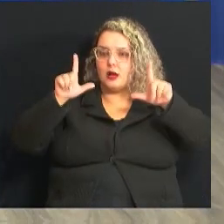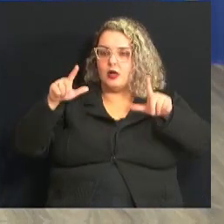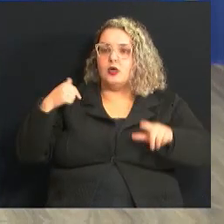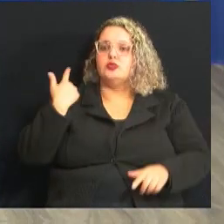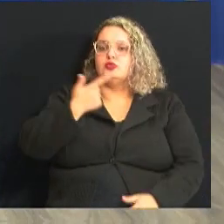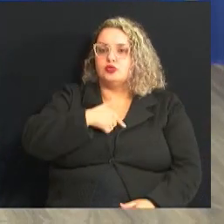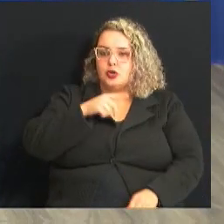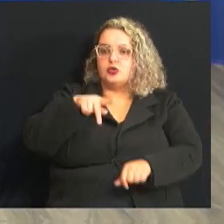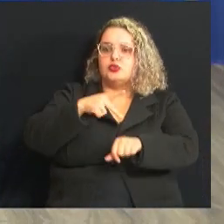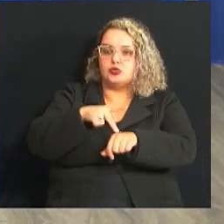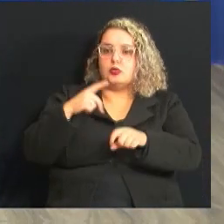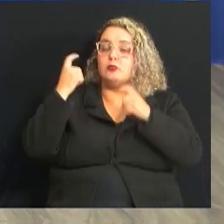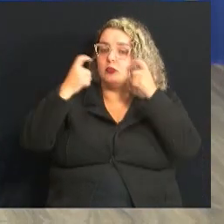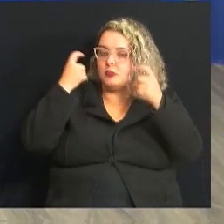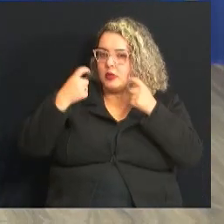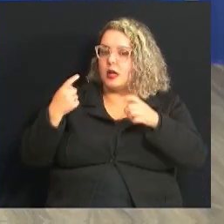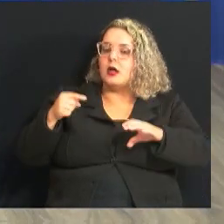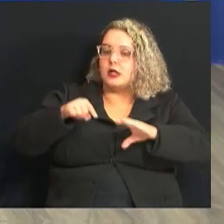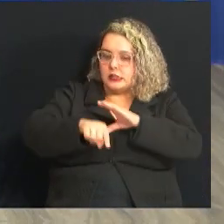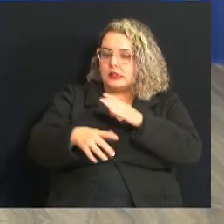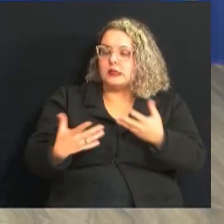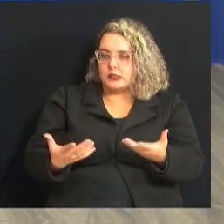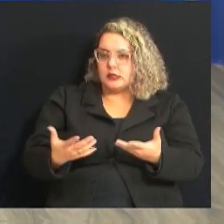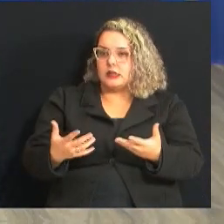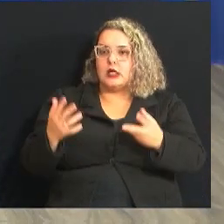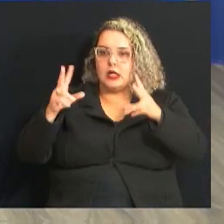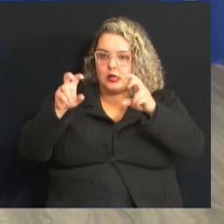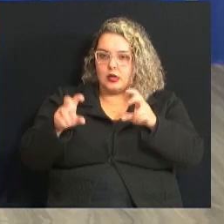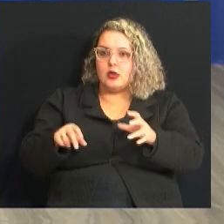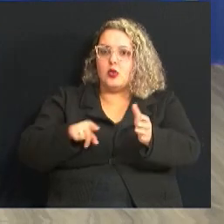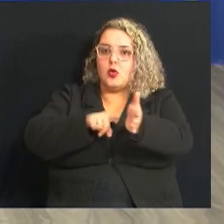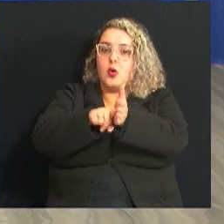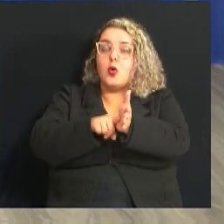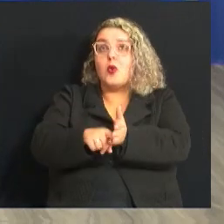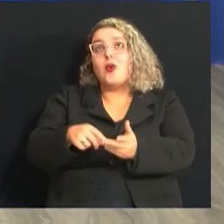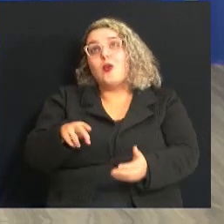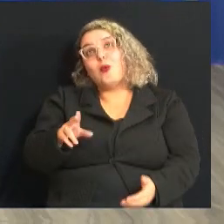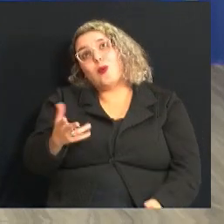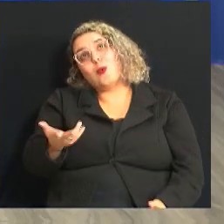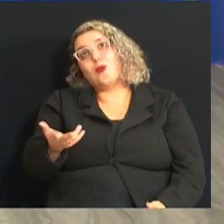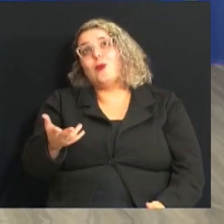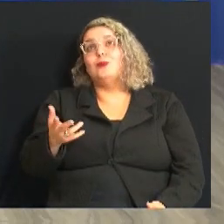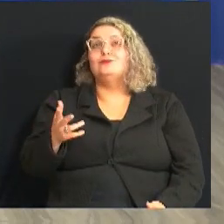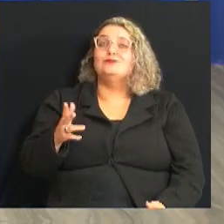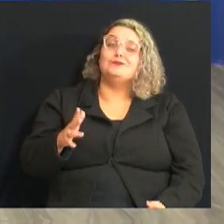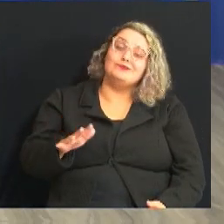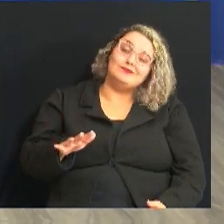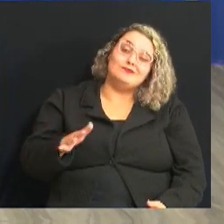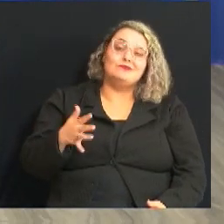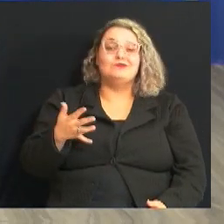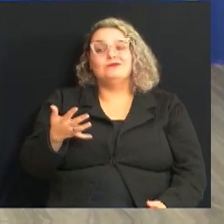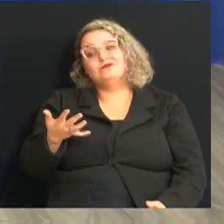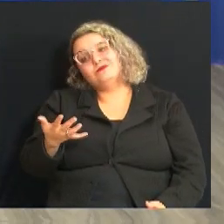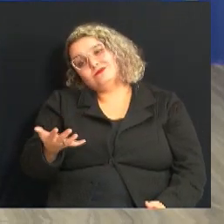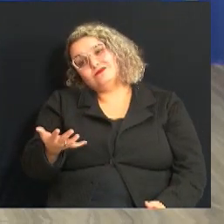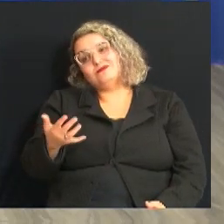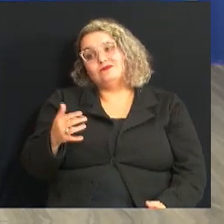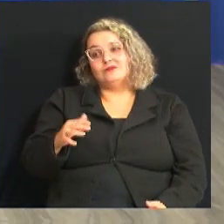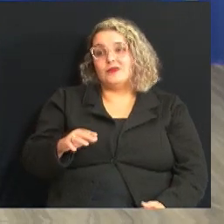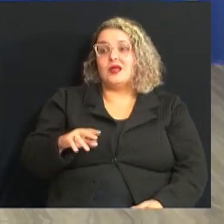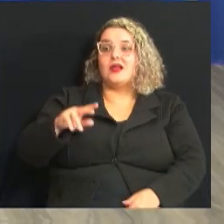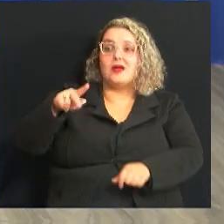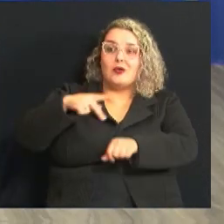país preocupado em avançar nessa questão da pesquisa, ou ainda tem sido um predomínio mais de